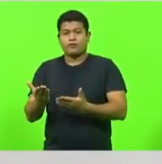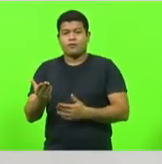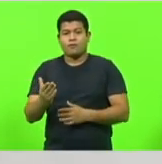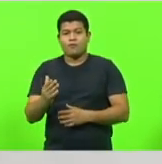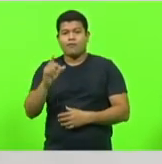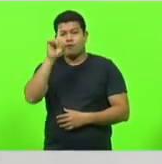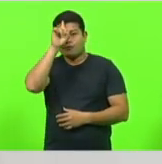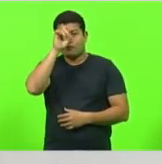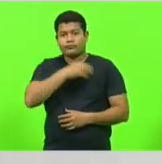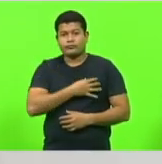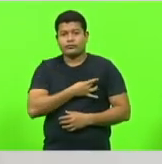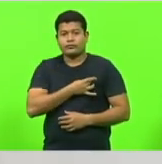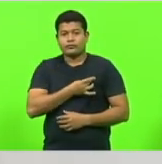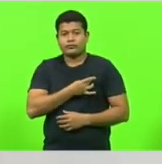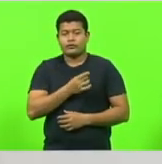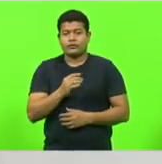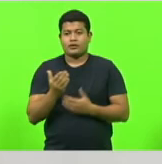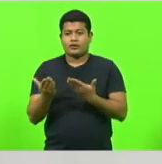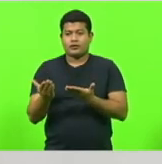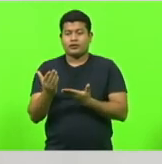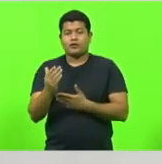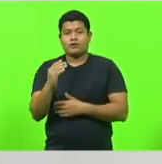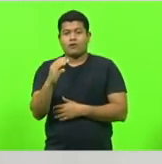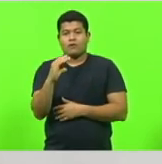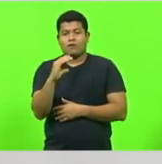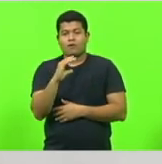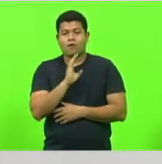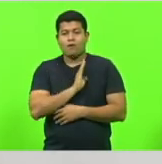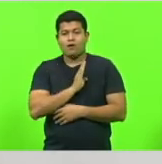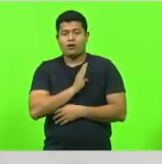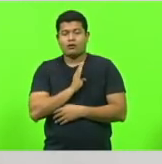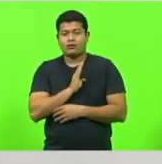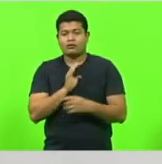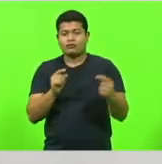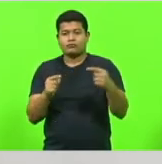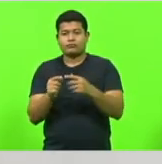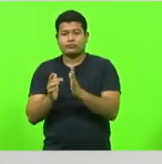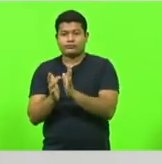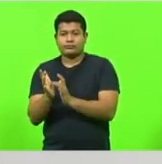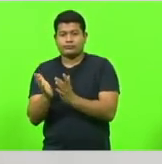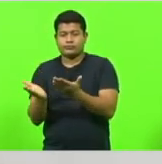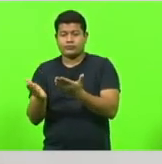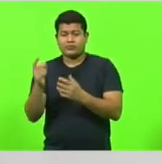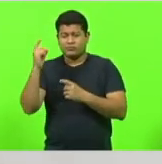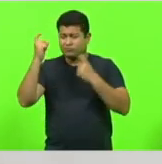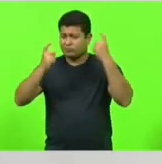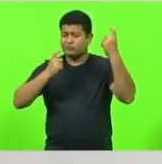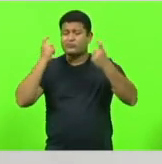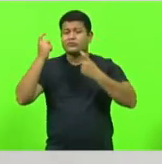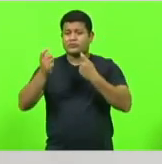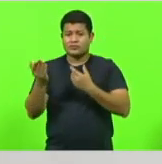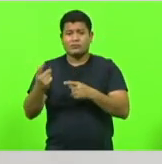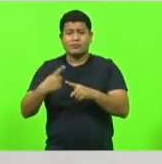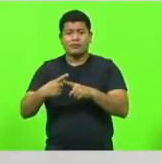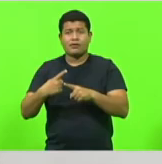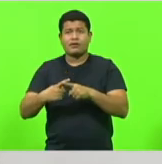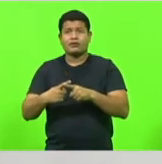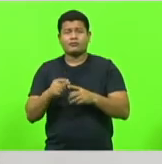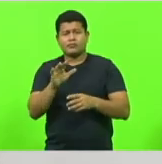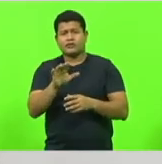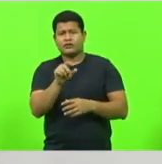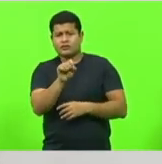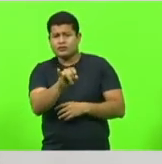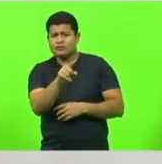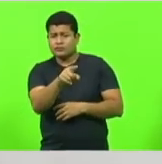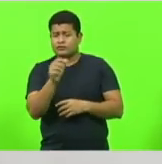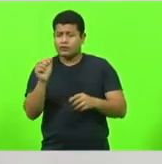Jesus, preocupante, preocupante. Mas, deputado Márcio, se você parar para pensar e falar assim, em valores, o que